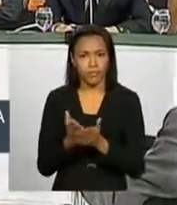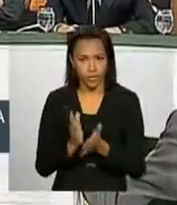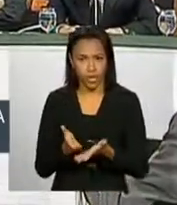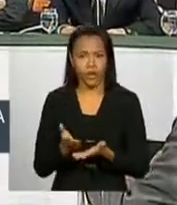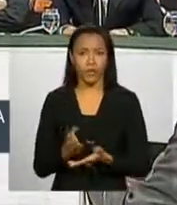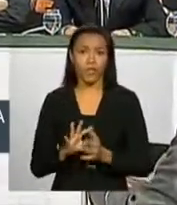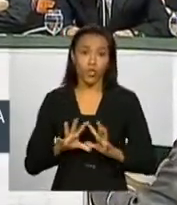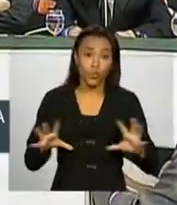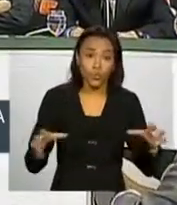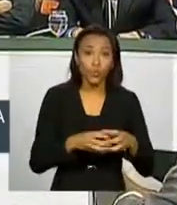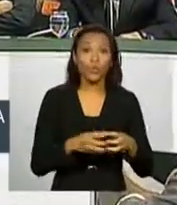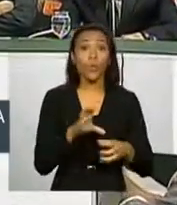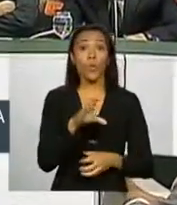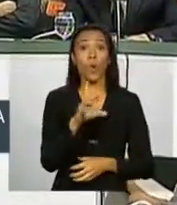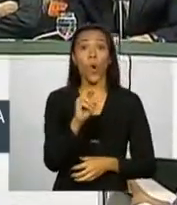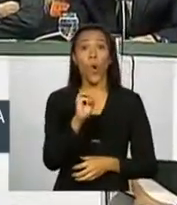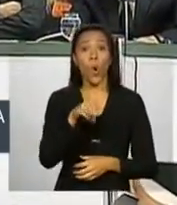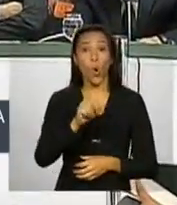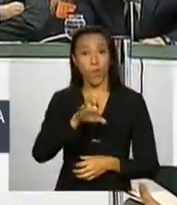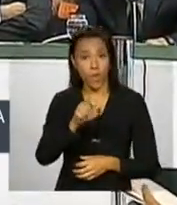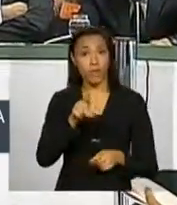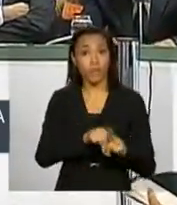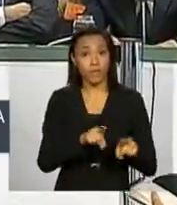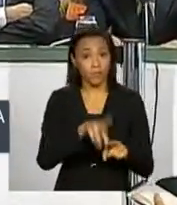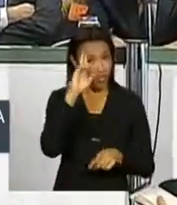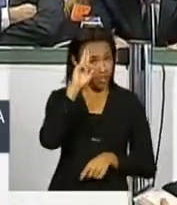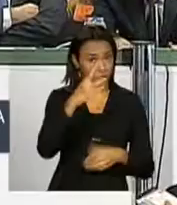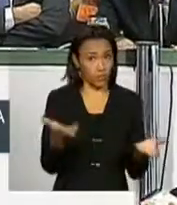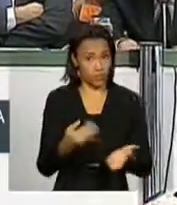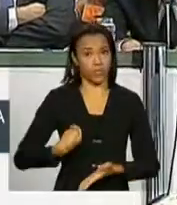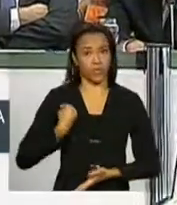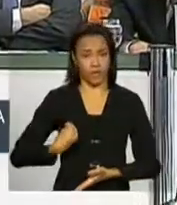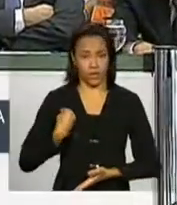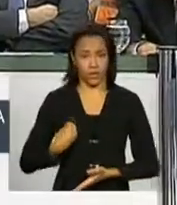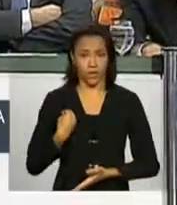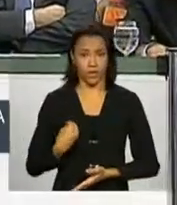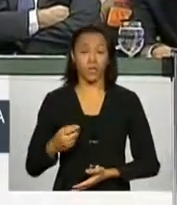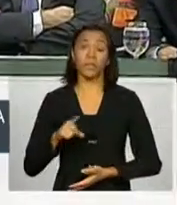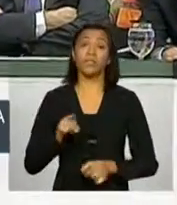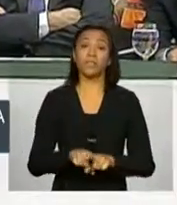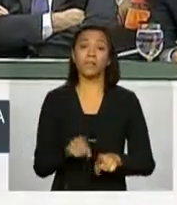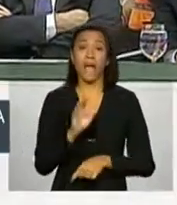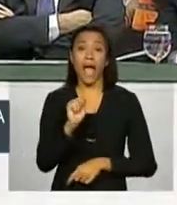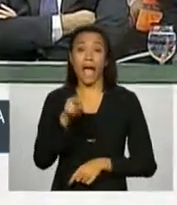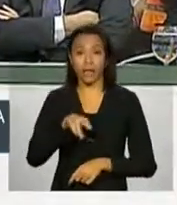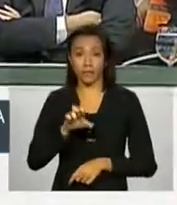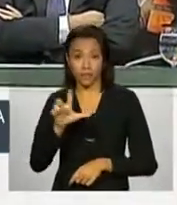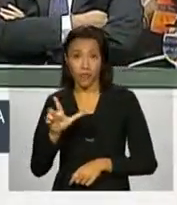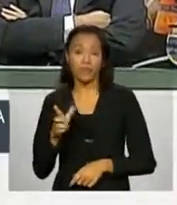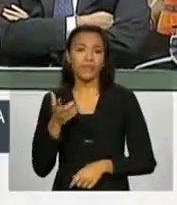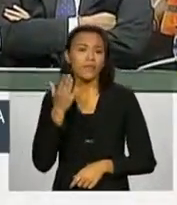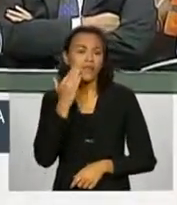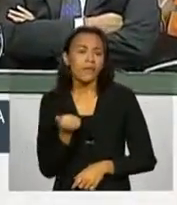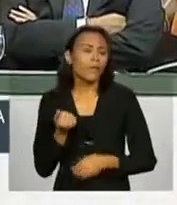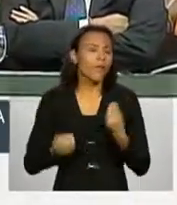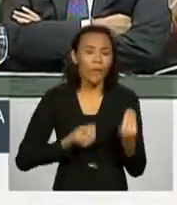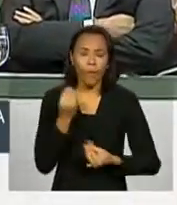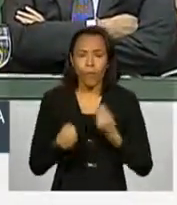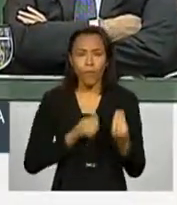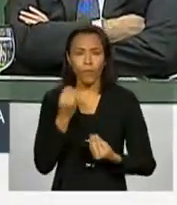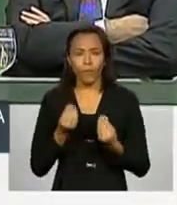intensamente junto com o Dr. Romeu, que é também diretor e aqui se encontra, e cabe à ANEEL realmente estabelecer esse